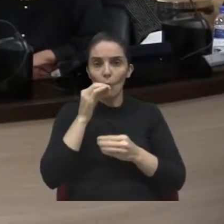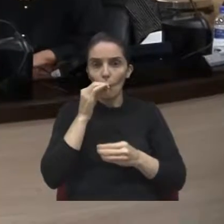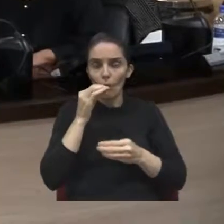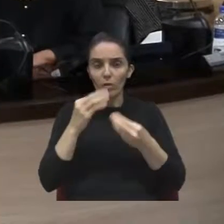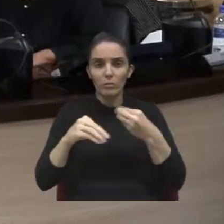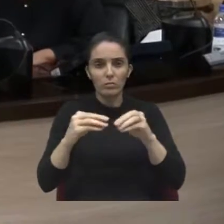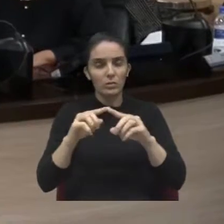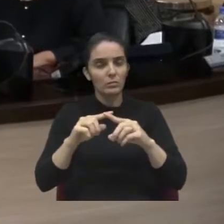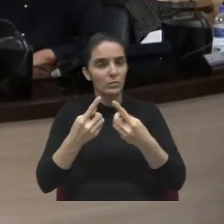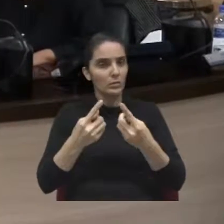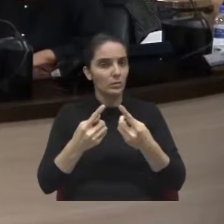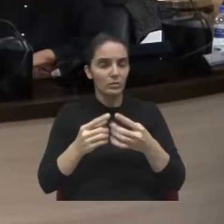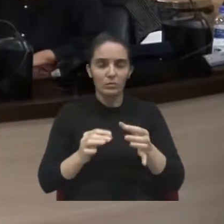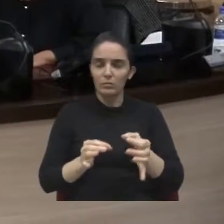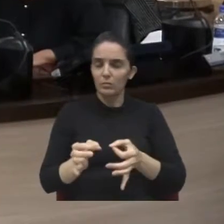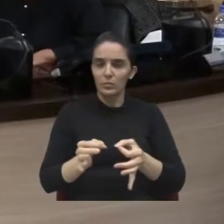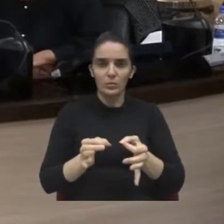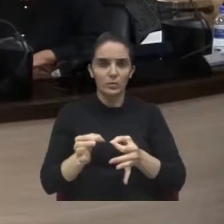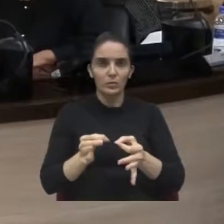projeto